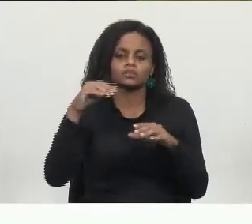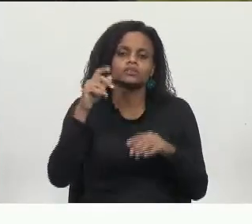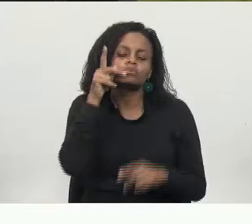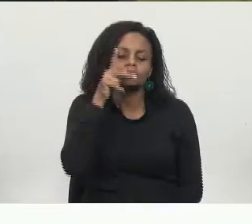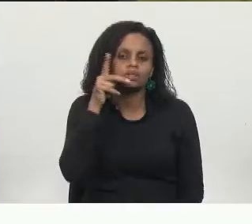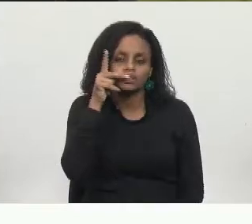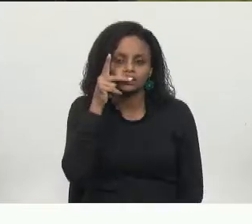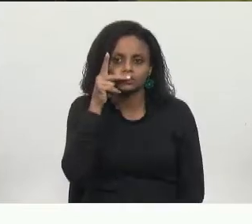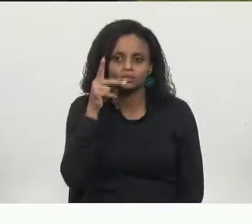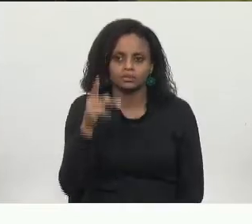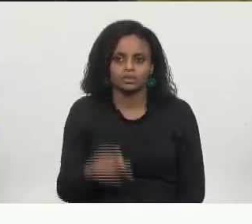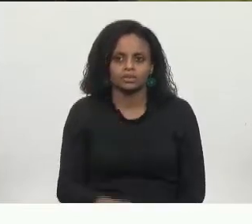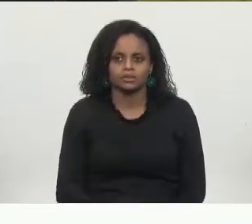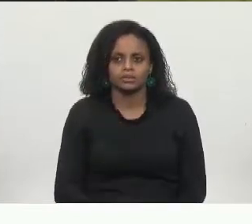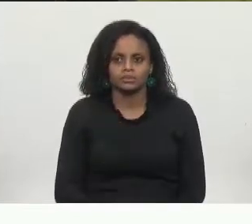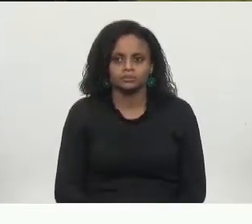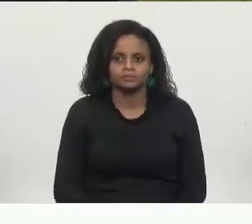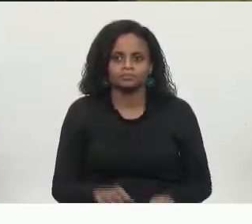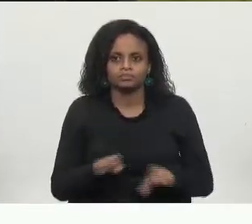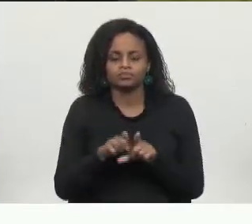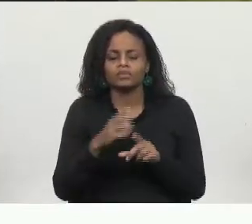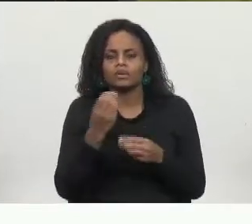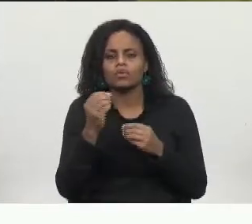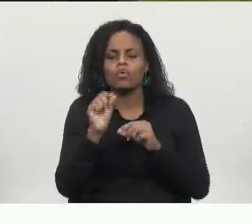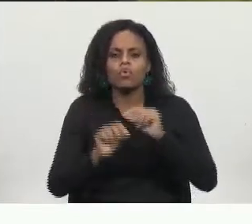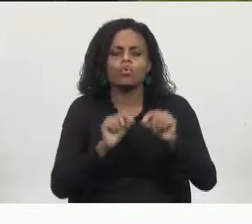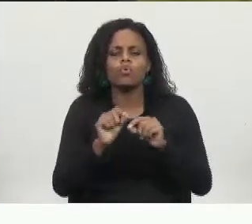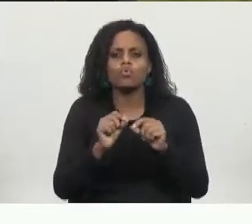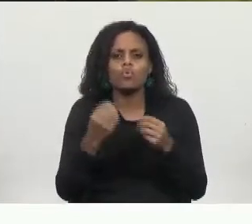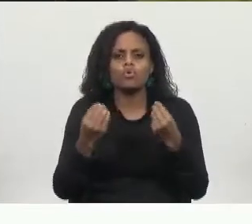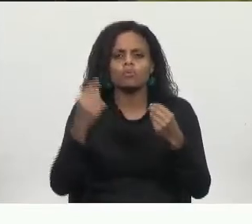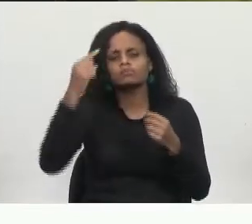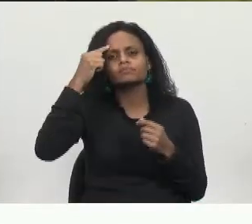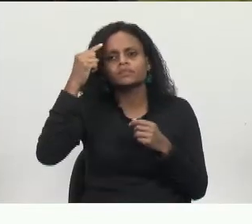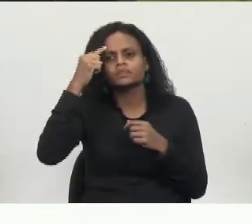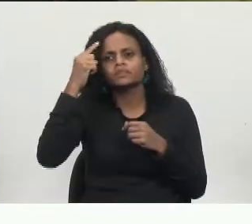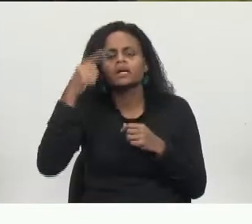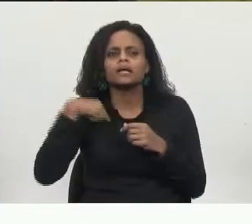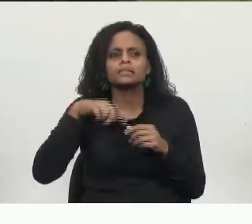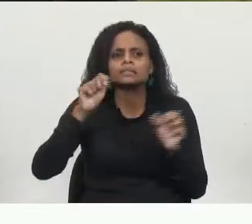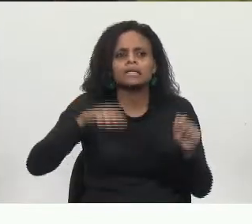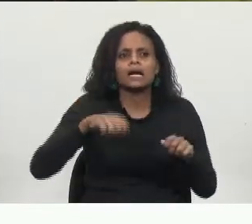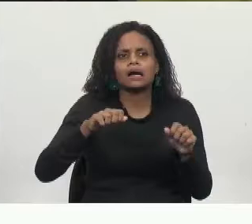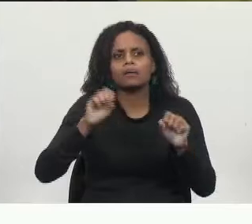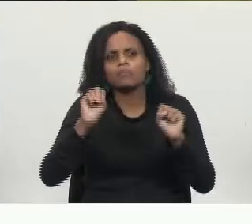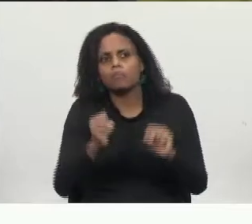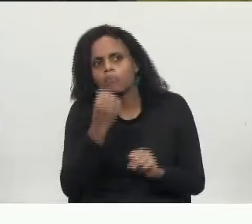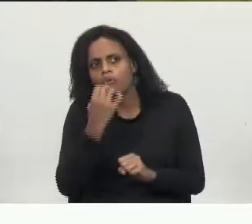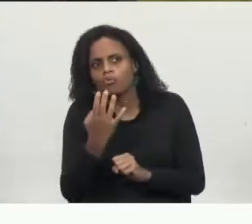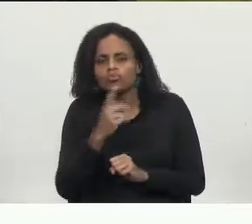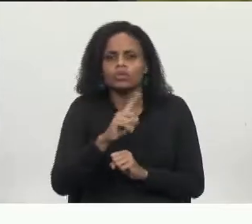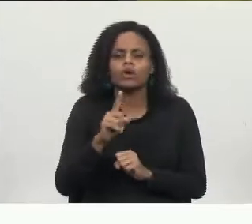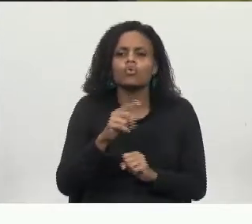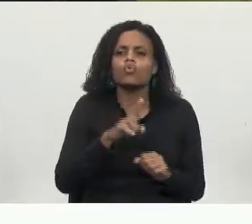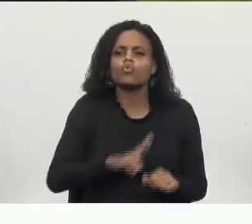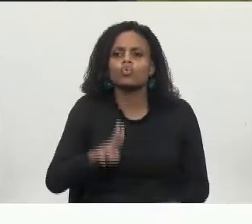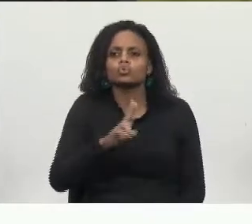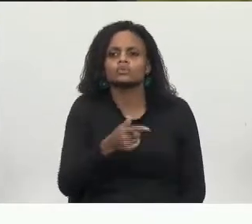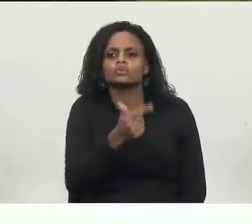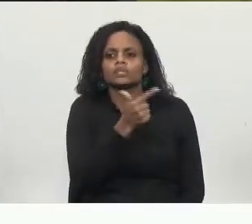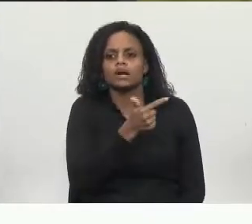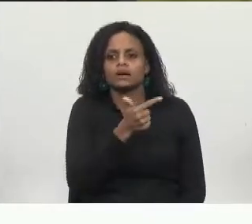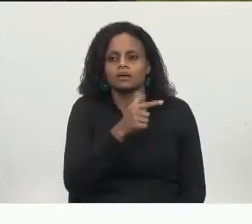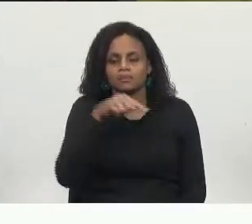sentido do que pensar em relação ao uso de armas na nossa